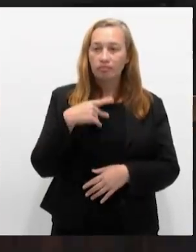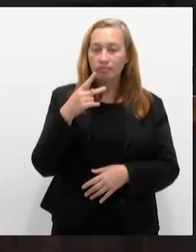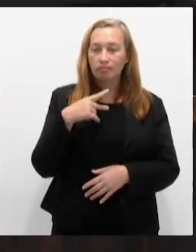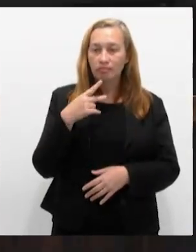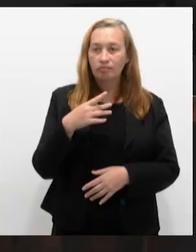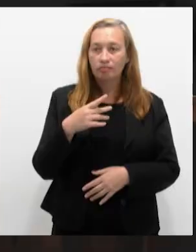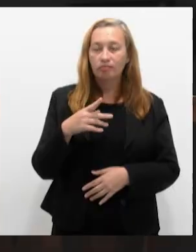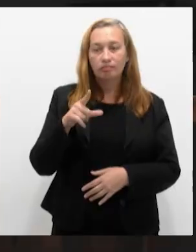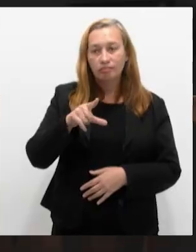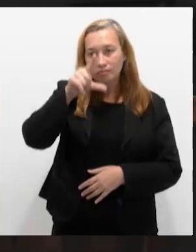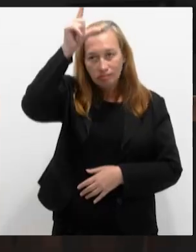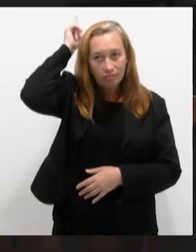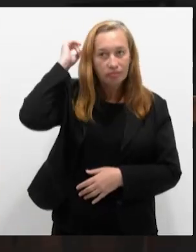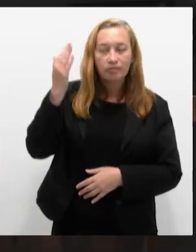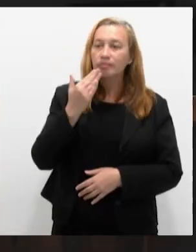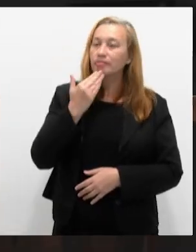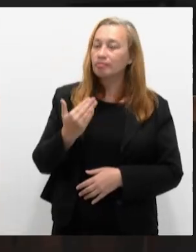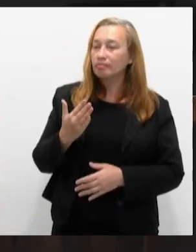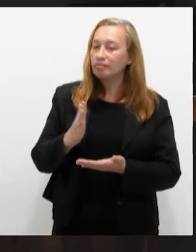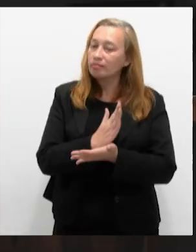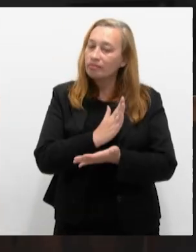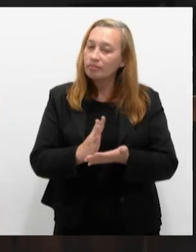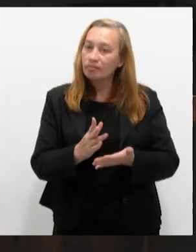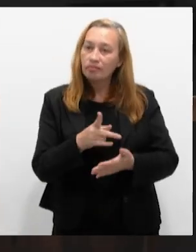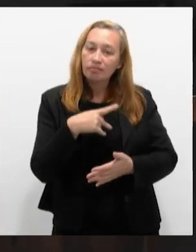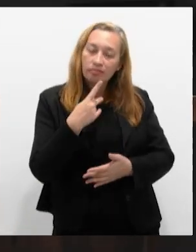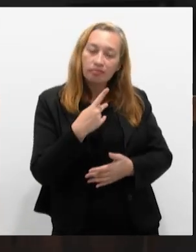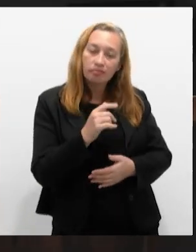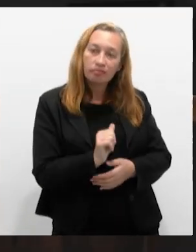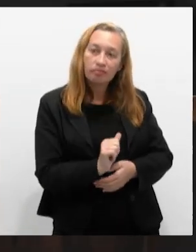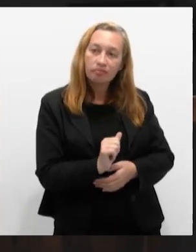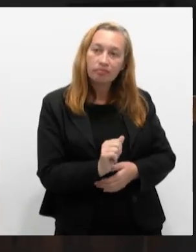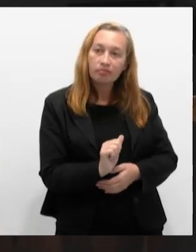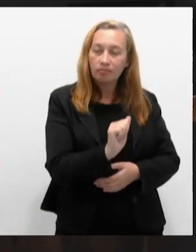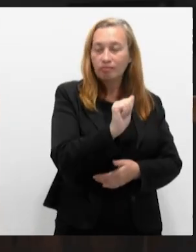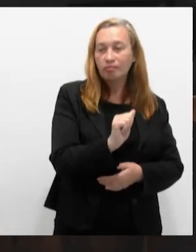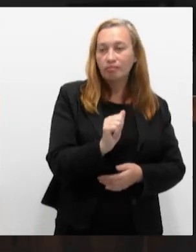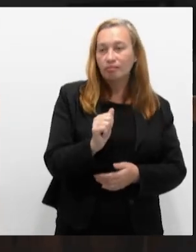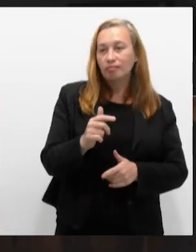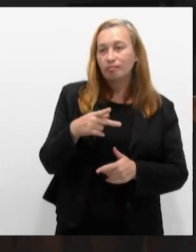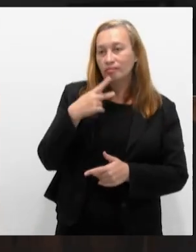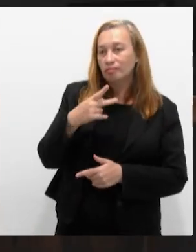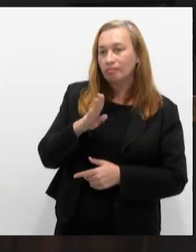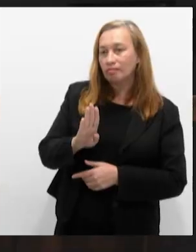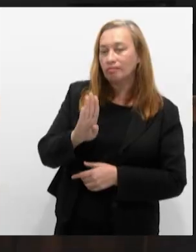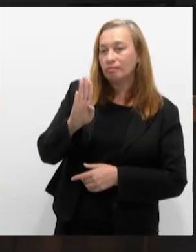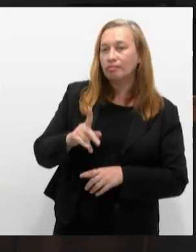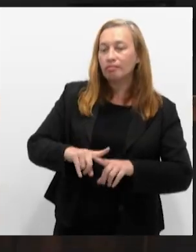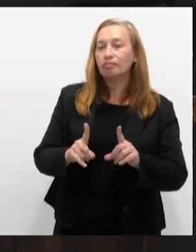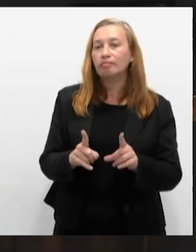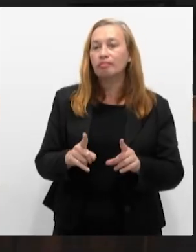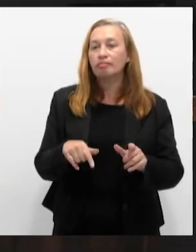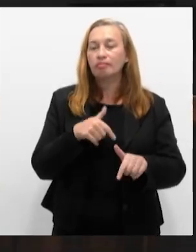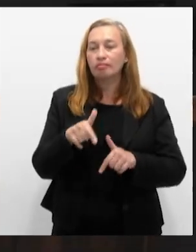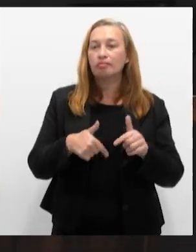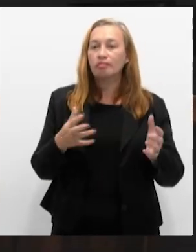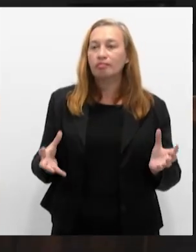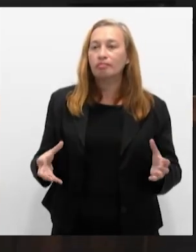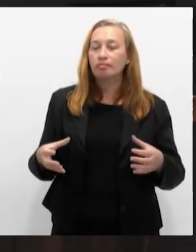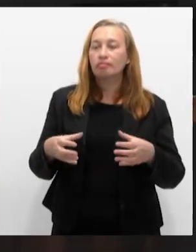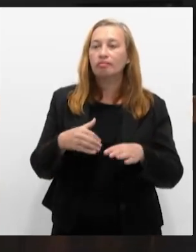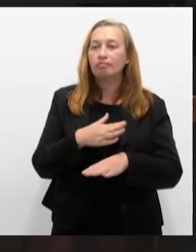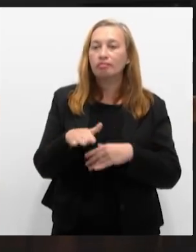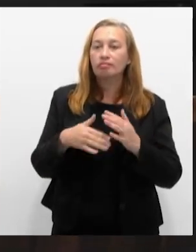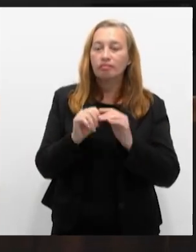às vezes, dá uma cotovelada em um, uma canelada em outro, né, Dino? Mas, carinhosamente, é um trabalho de toda a Assembleia, claro,